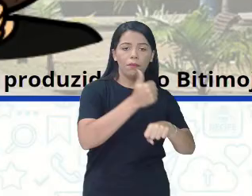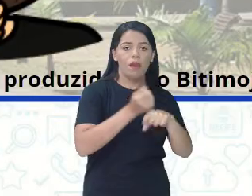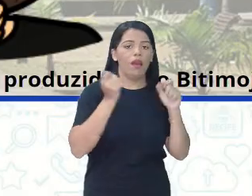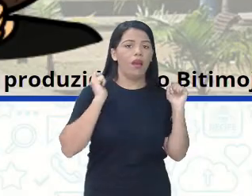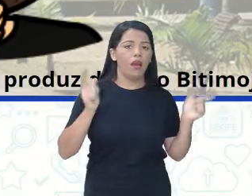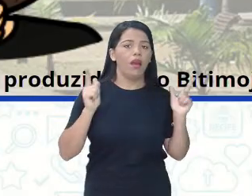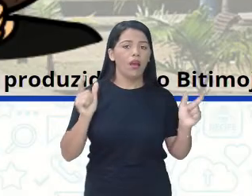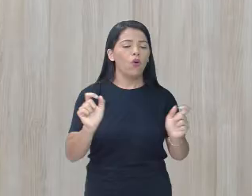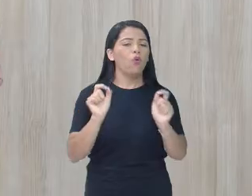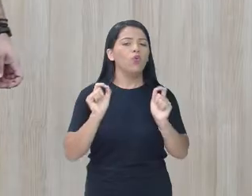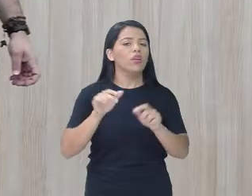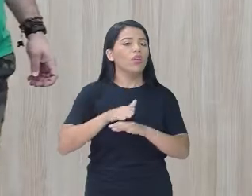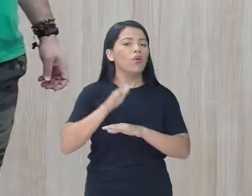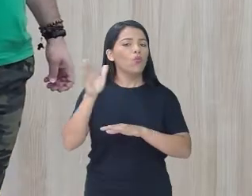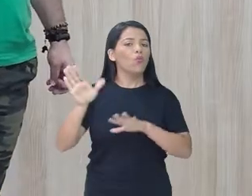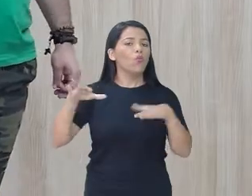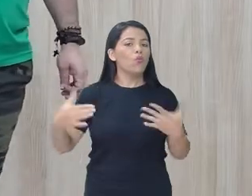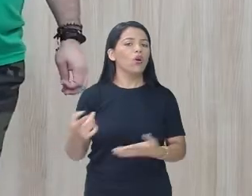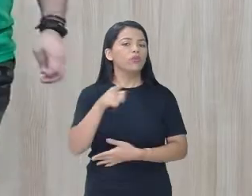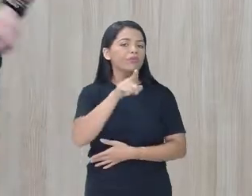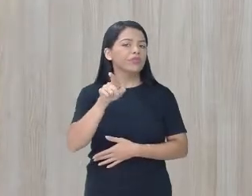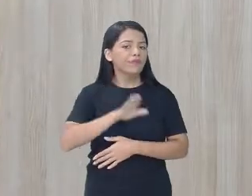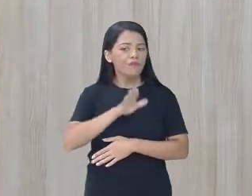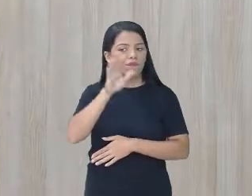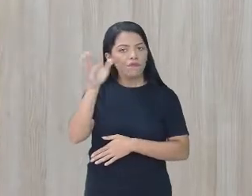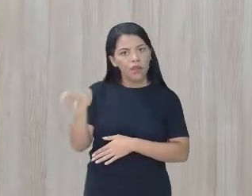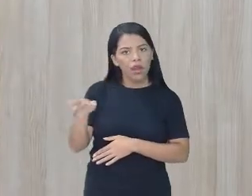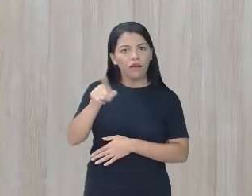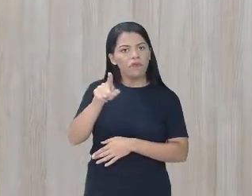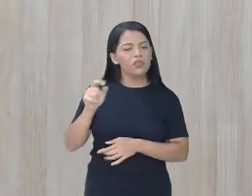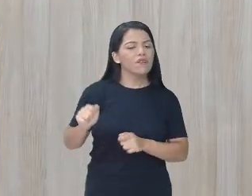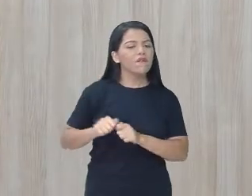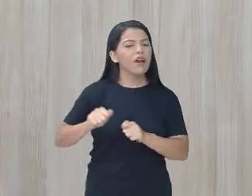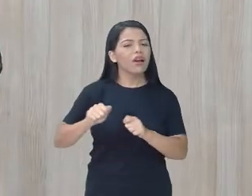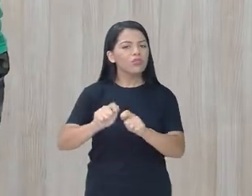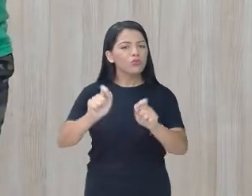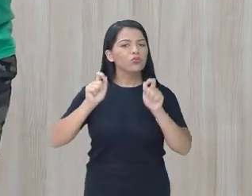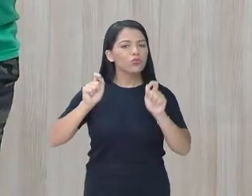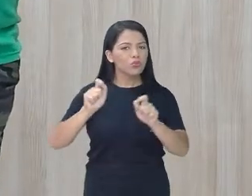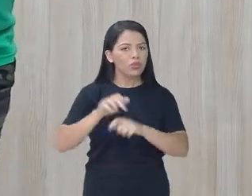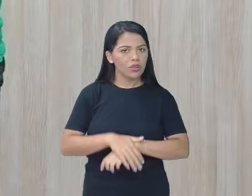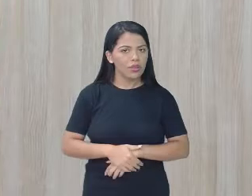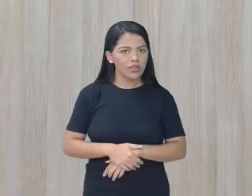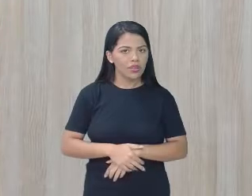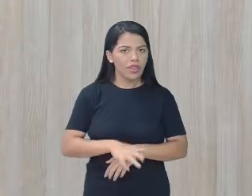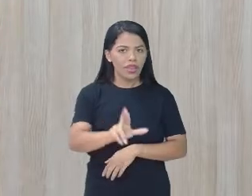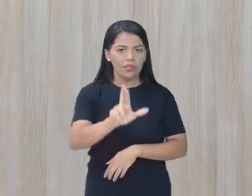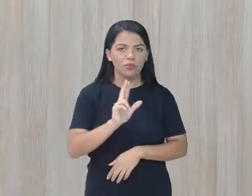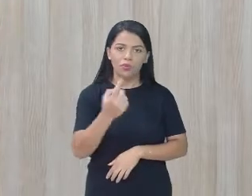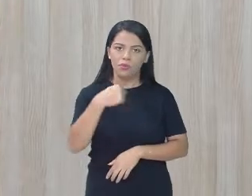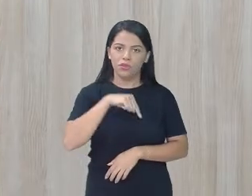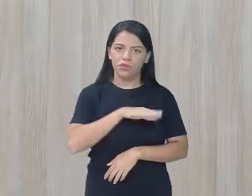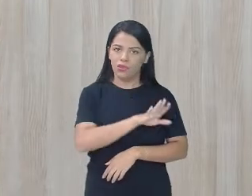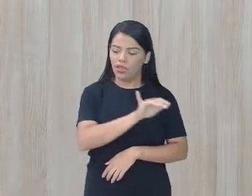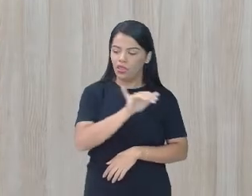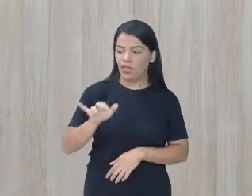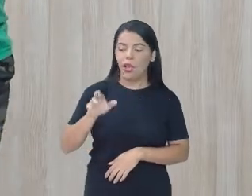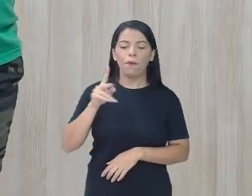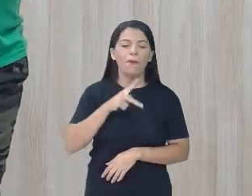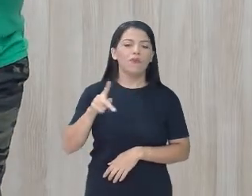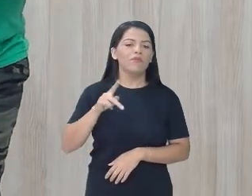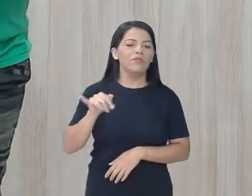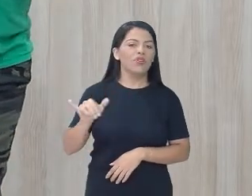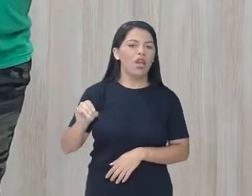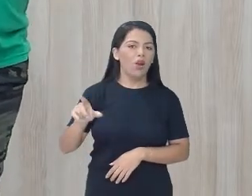por lá? E aí, a Adriane, que está aí acompanhando o chat, vai dizendo aí, para a professora Yolanda, o que é que você mais gosta, né,